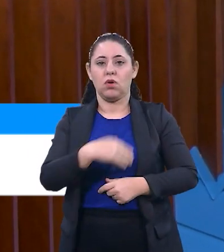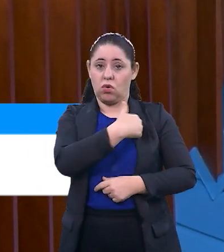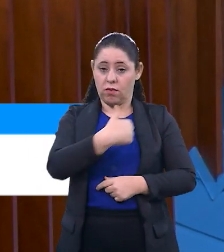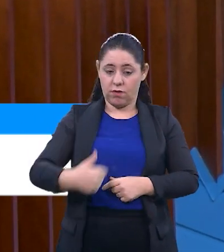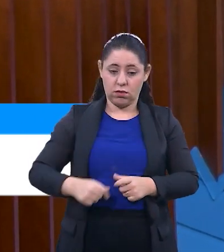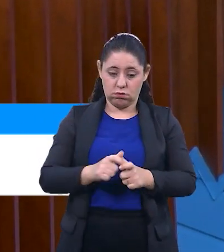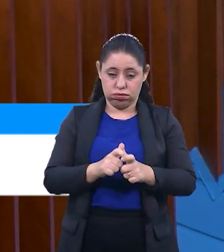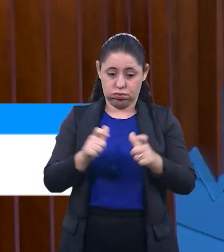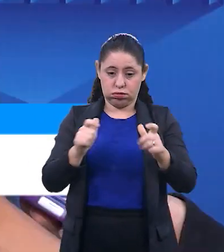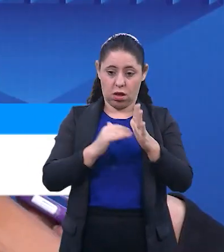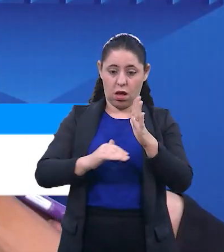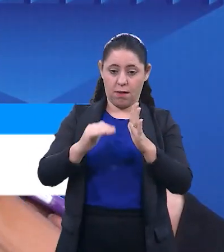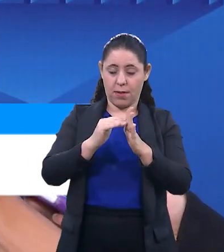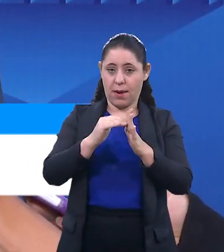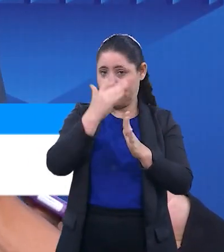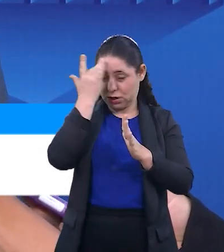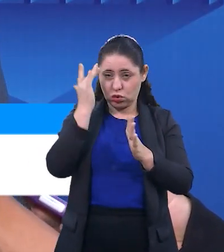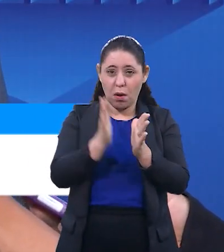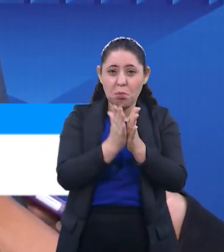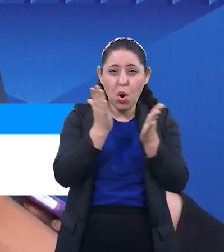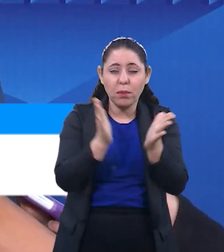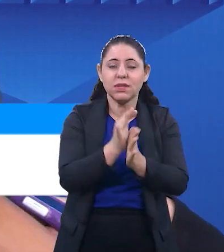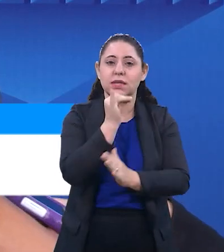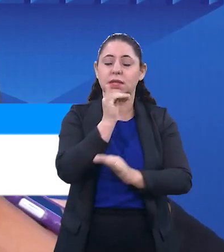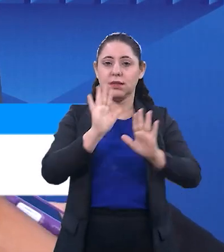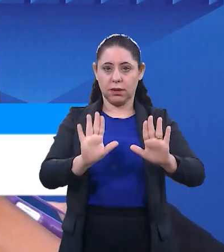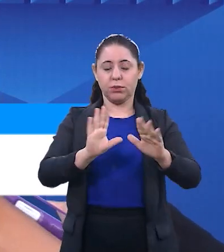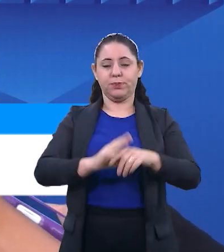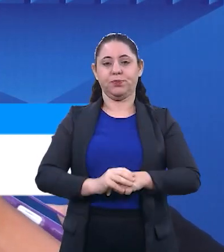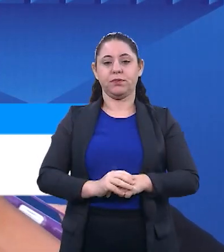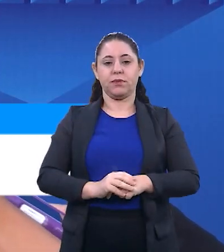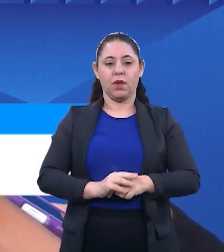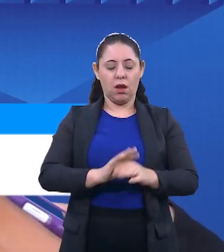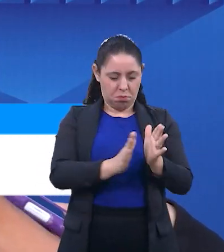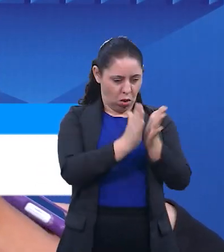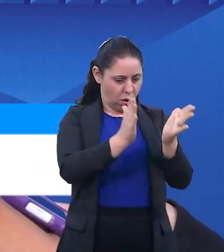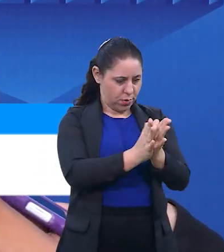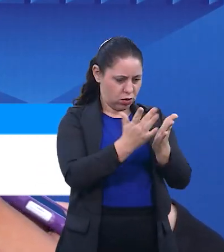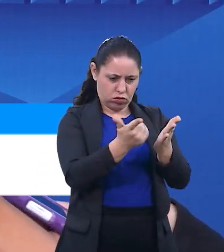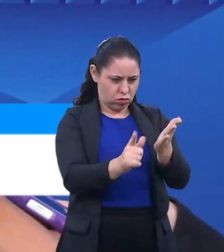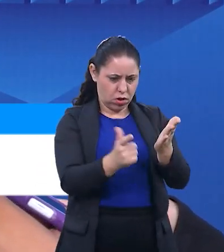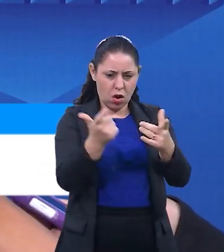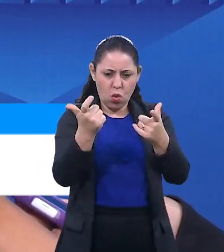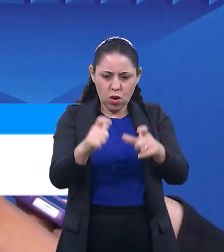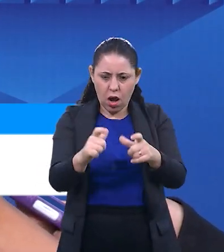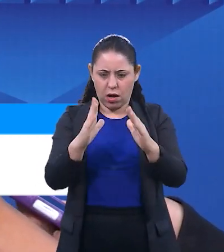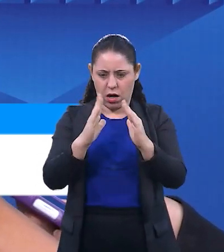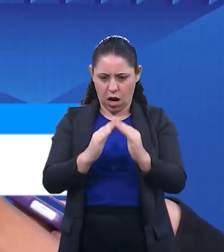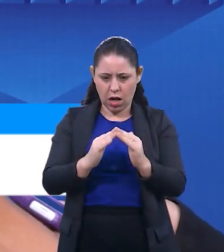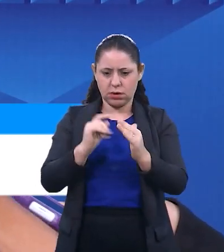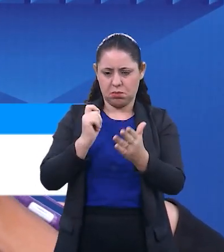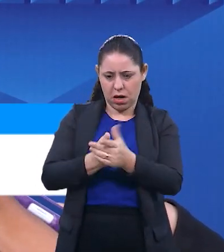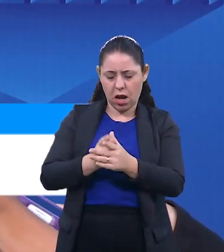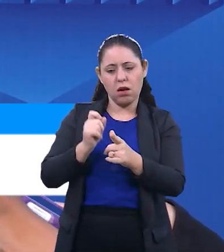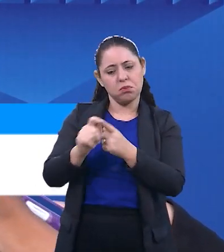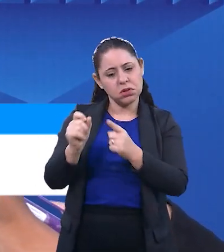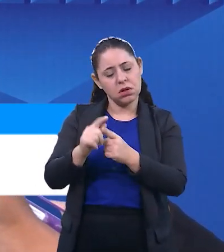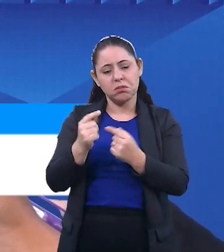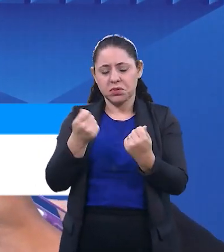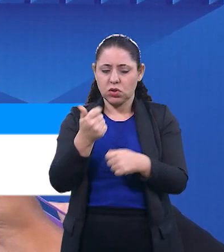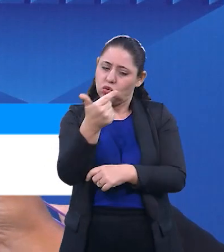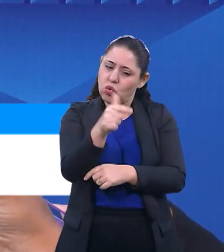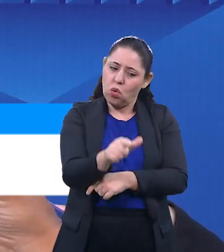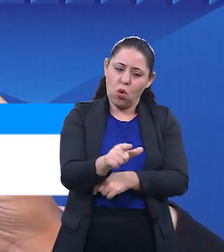manter na universidade. O governo tinha que aumentar para a pessoa carente, por exemplo, que não tem